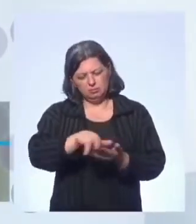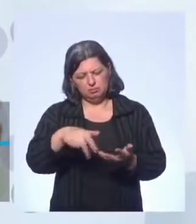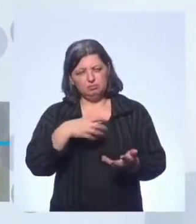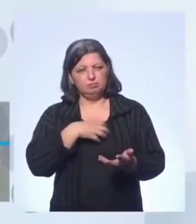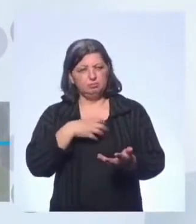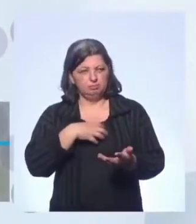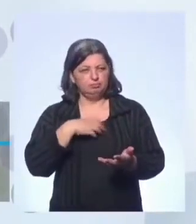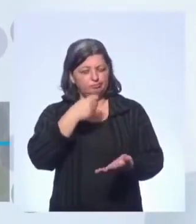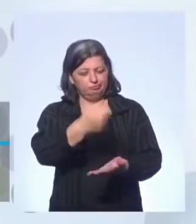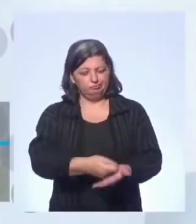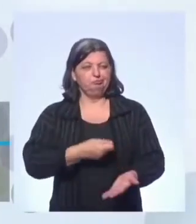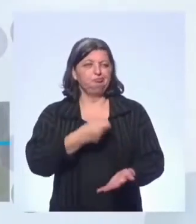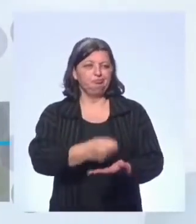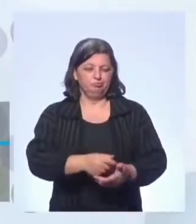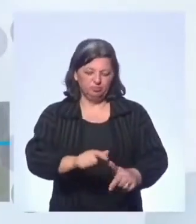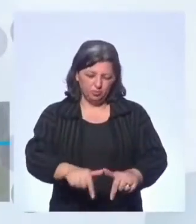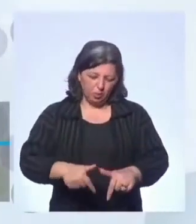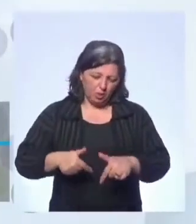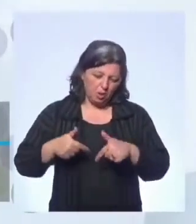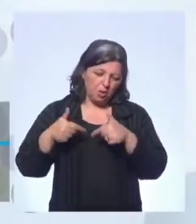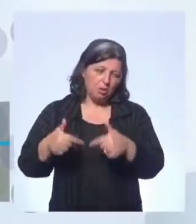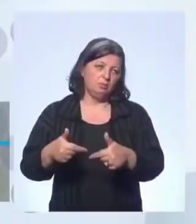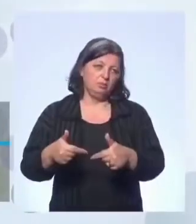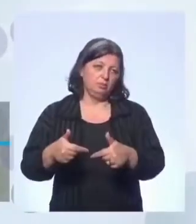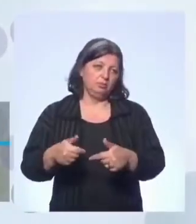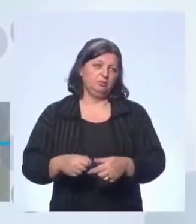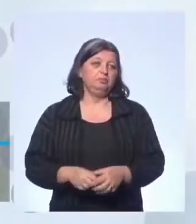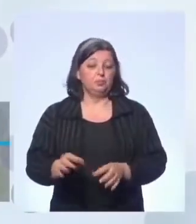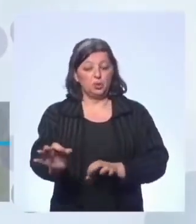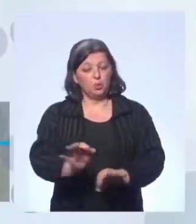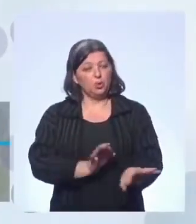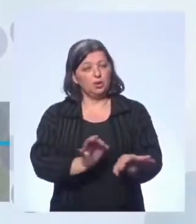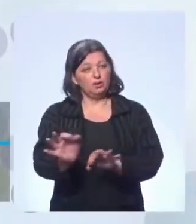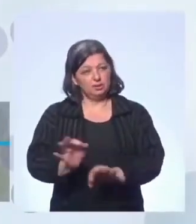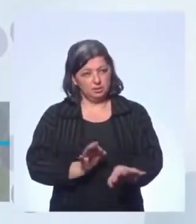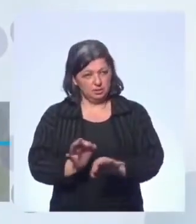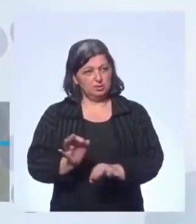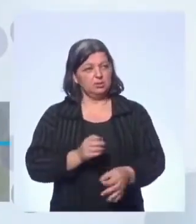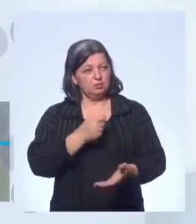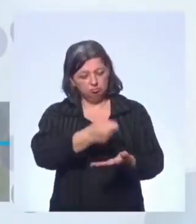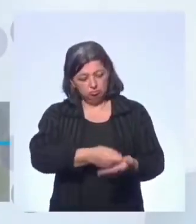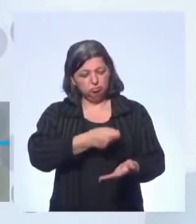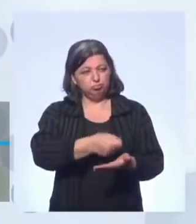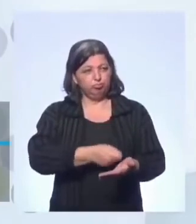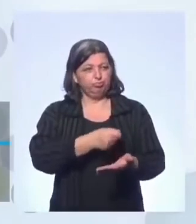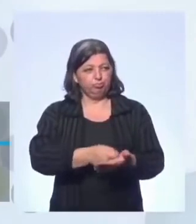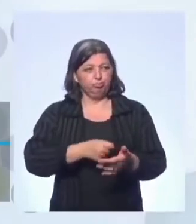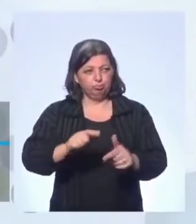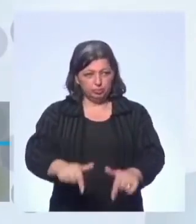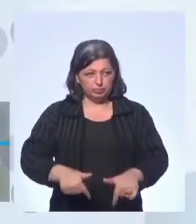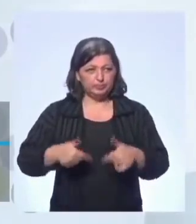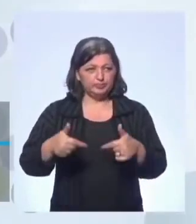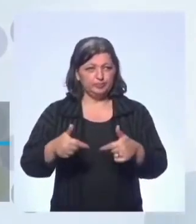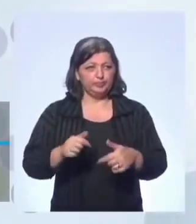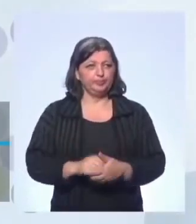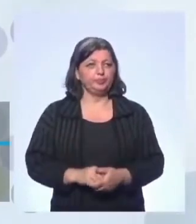formas de resistência, diversas formas de organização de resistência que os